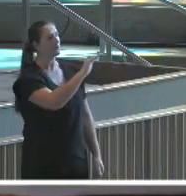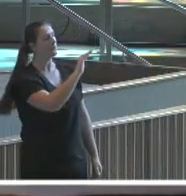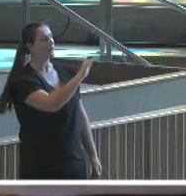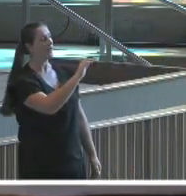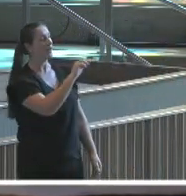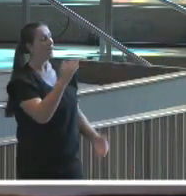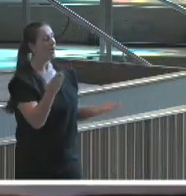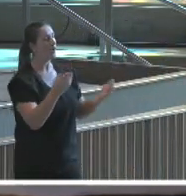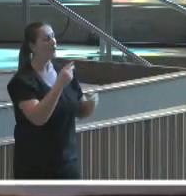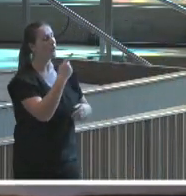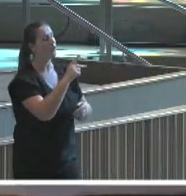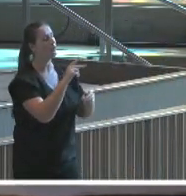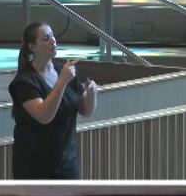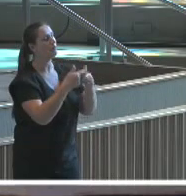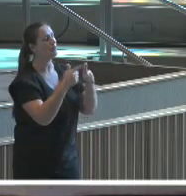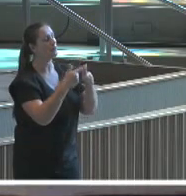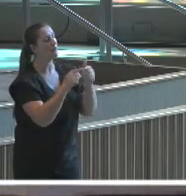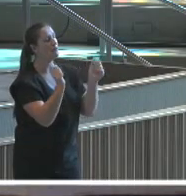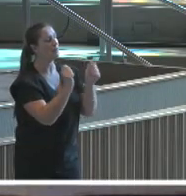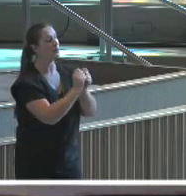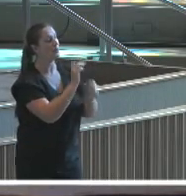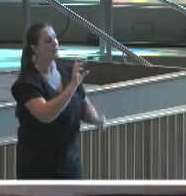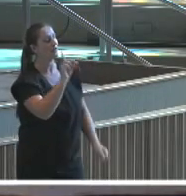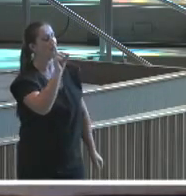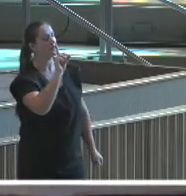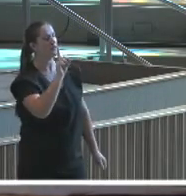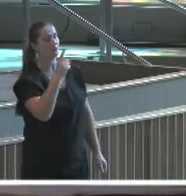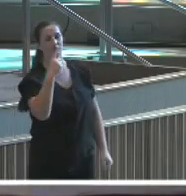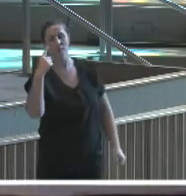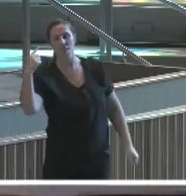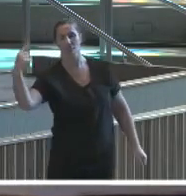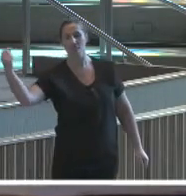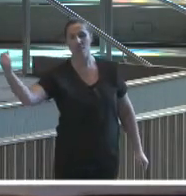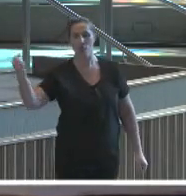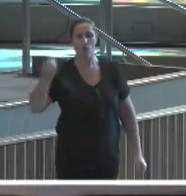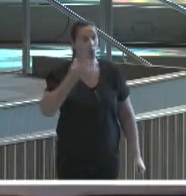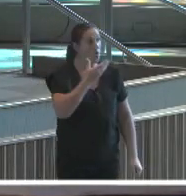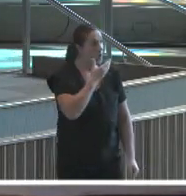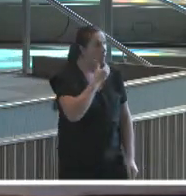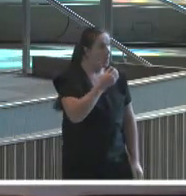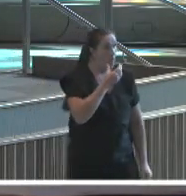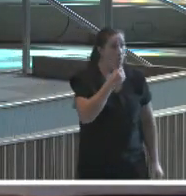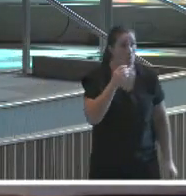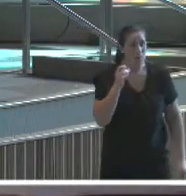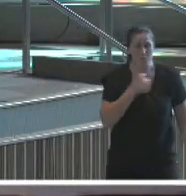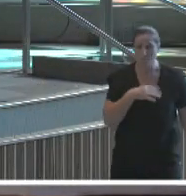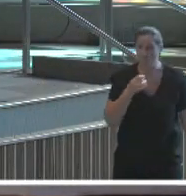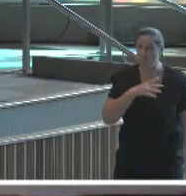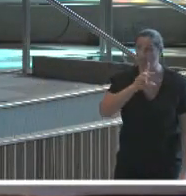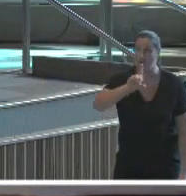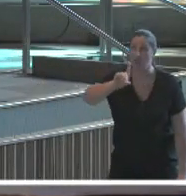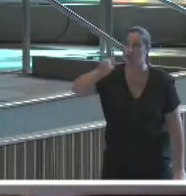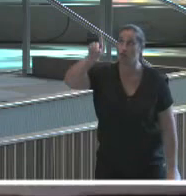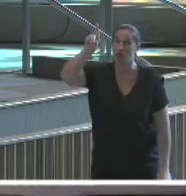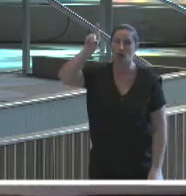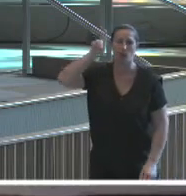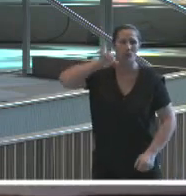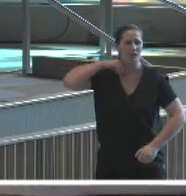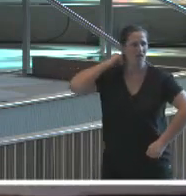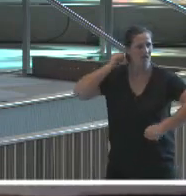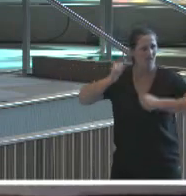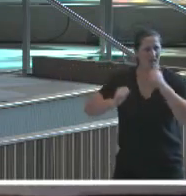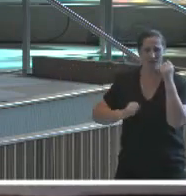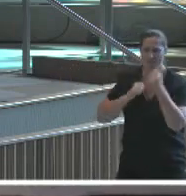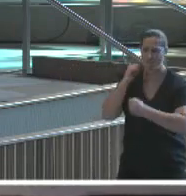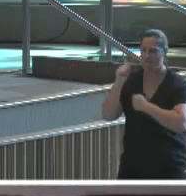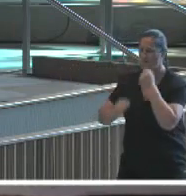teu problema é com Deus, e vai embora. O homem teve tanto medo de Deus, mas tanto medo de Deus, que ele saiu correndo do ponto